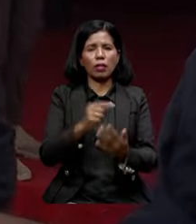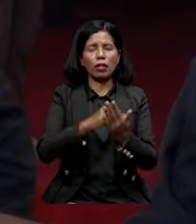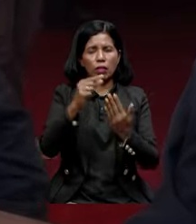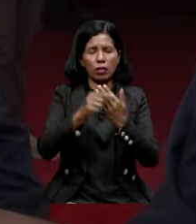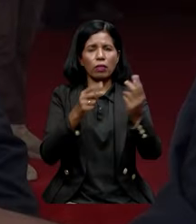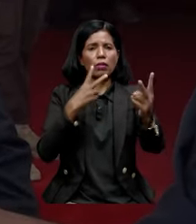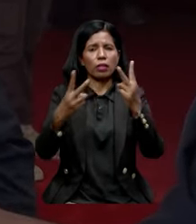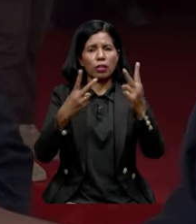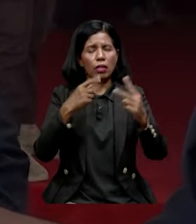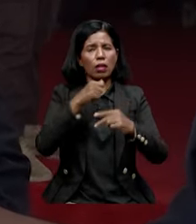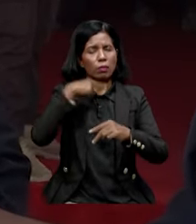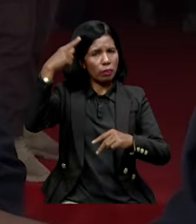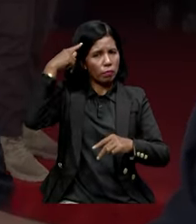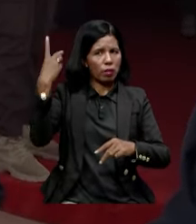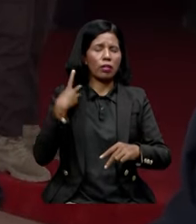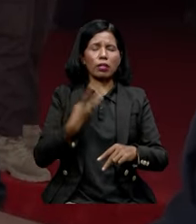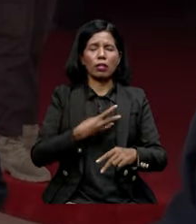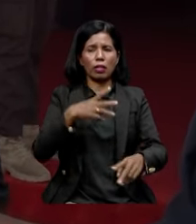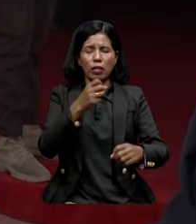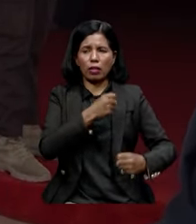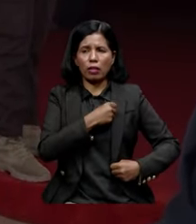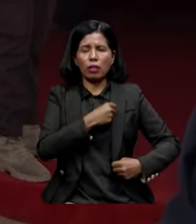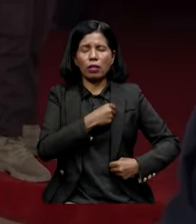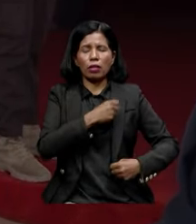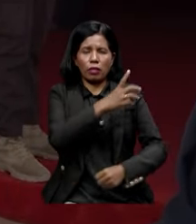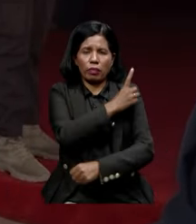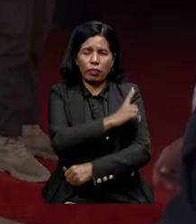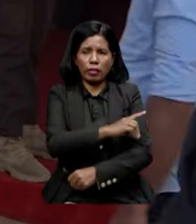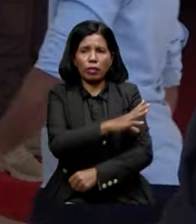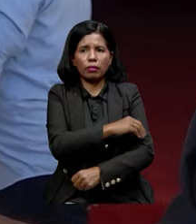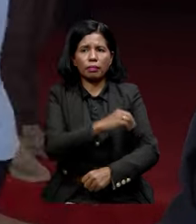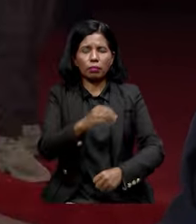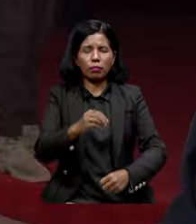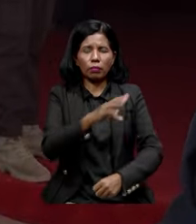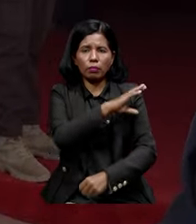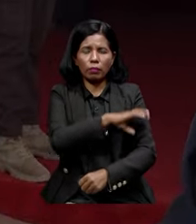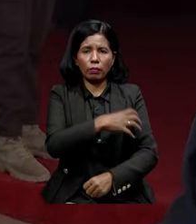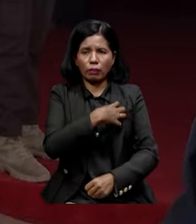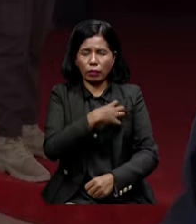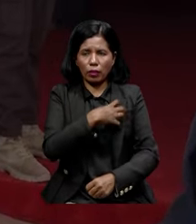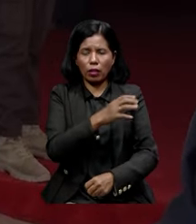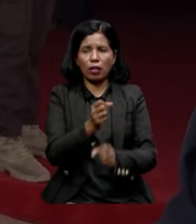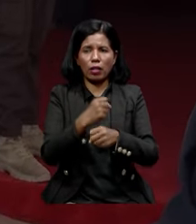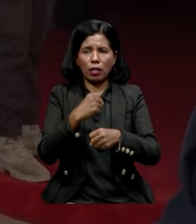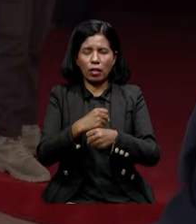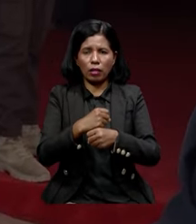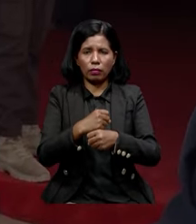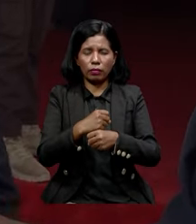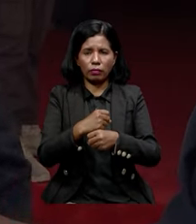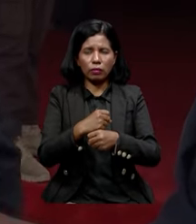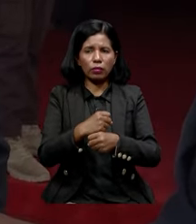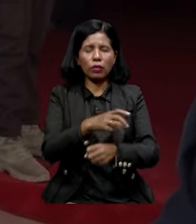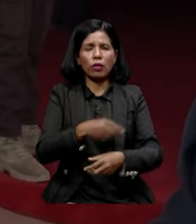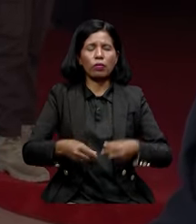Padre Ninian e tenho força defesa ho força segurança PNTL, halo força estabelece